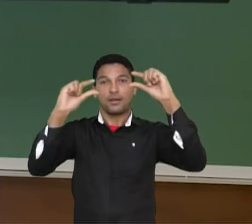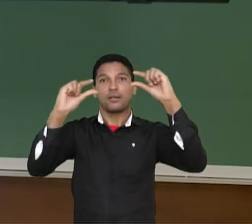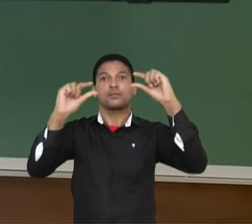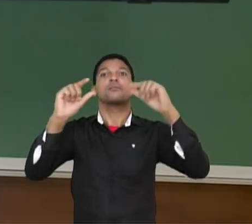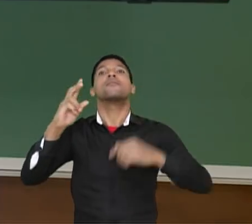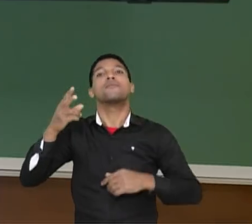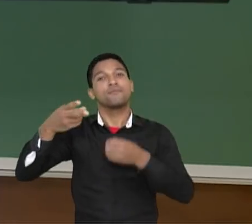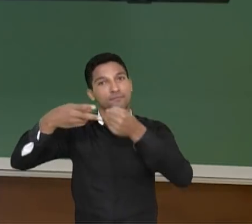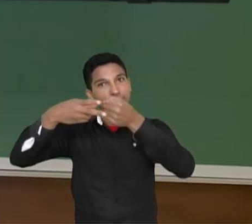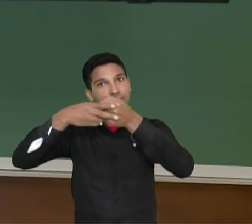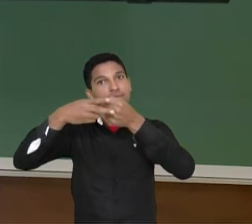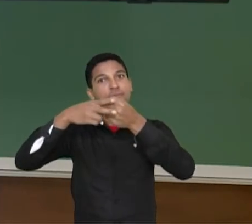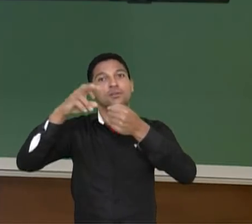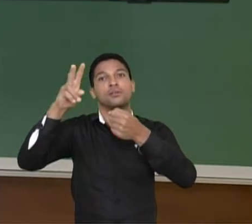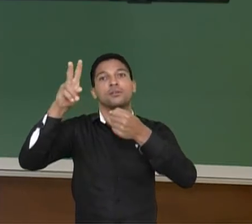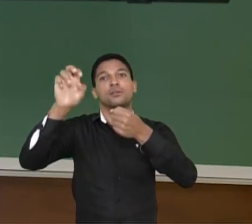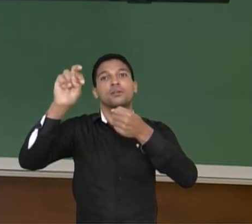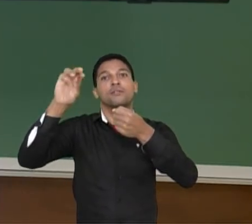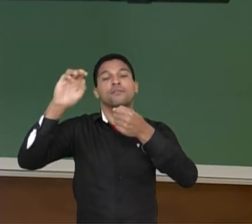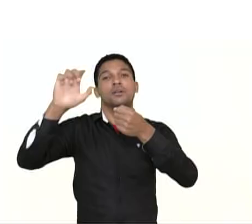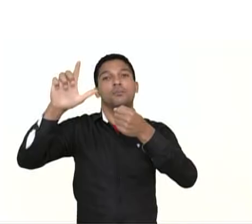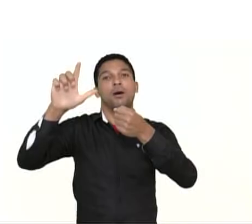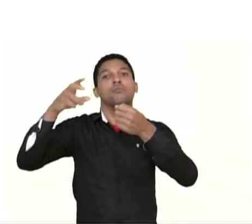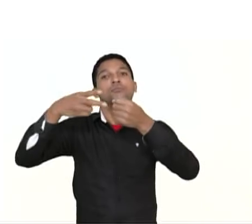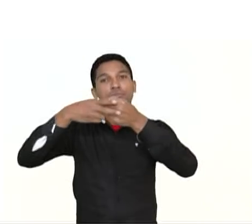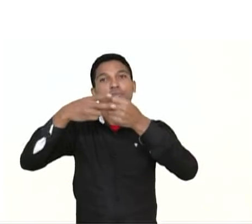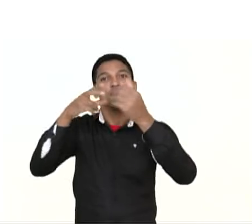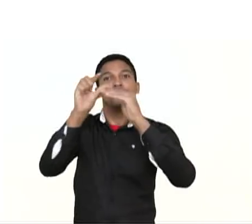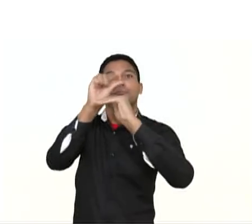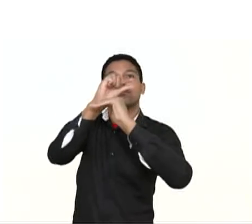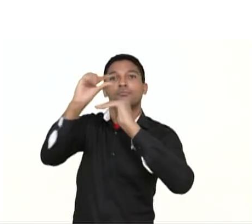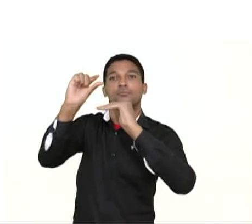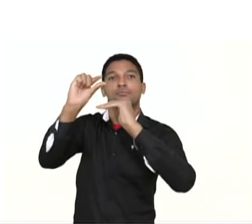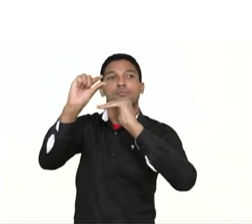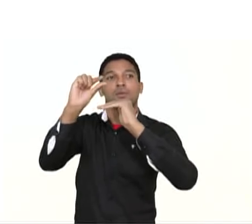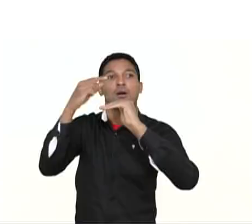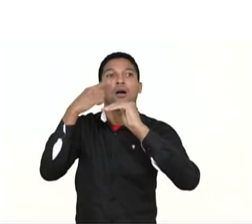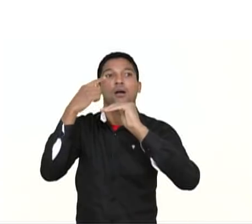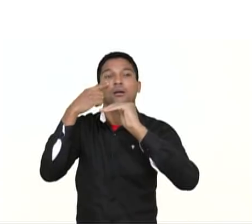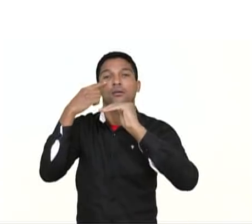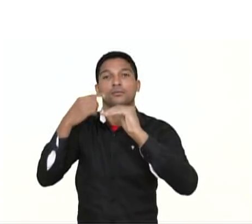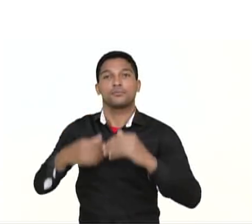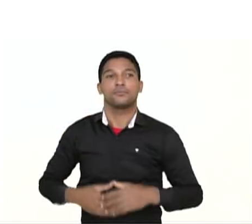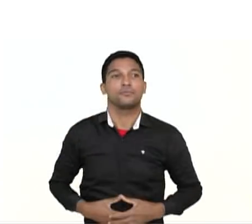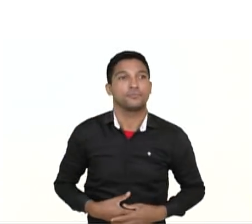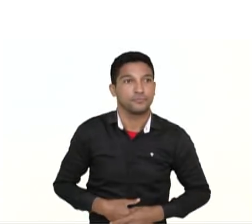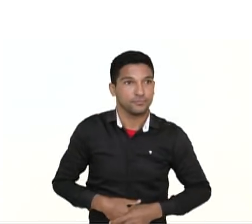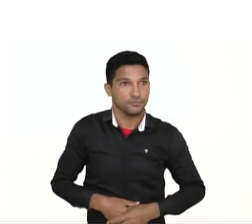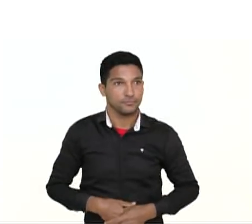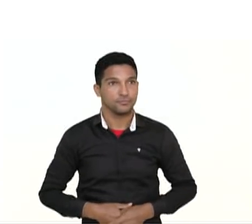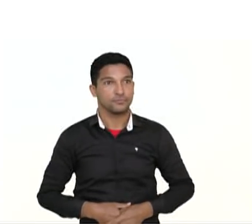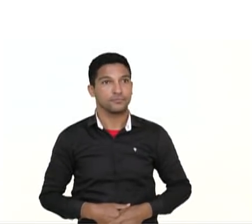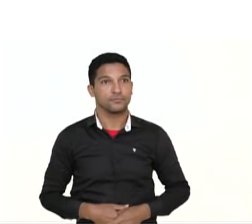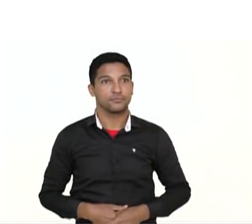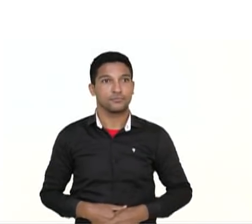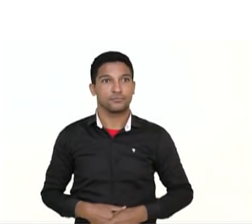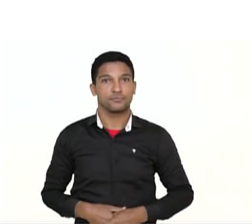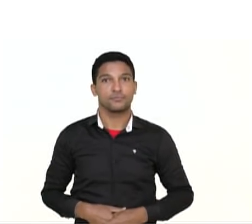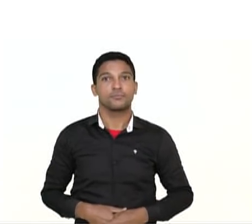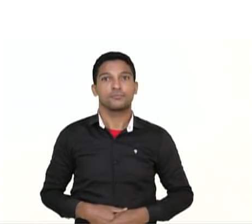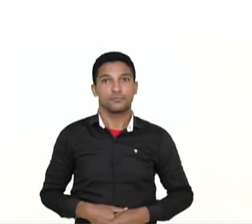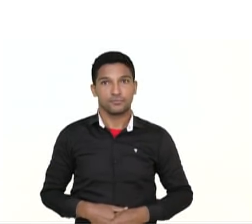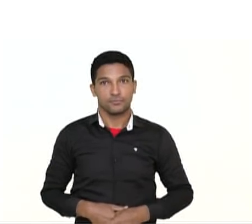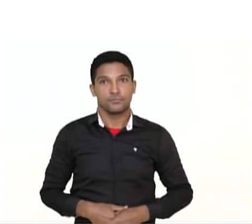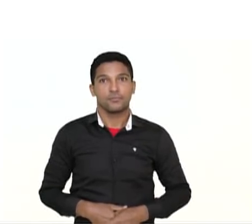nominal. Então, o enunciado acima, ele pode ser definido como frase, oração e período ao mesmo tempo, não é